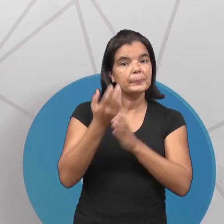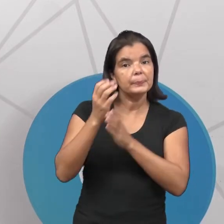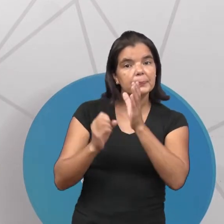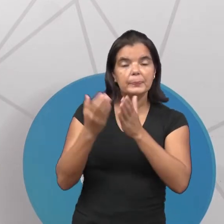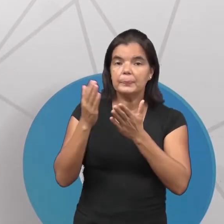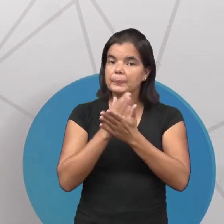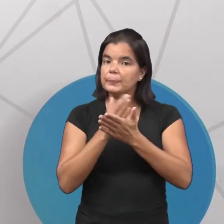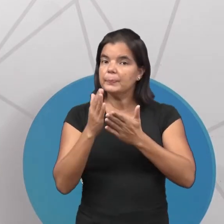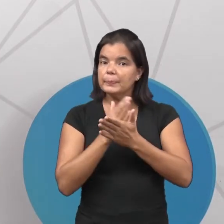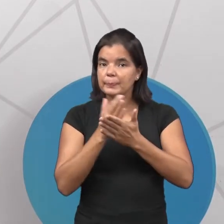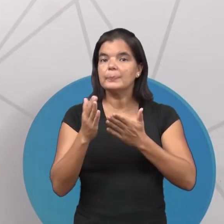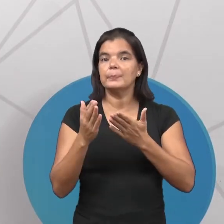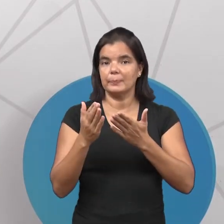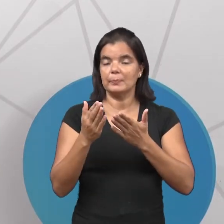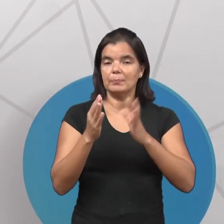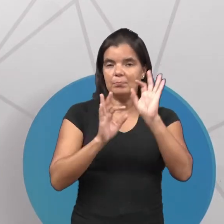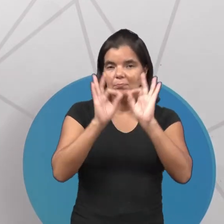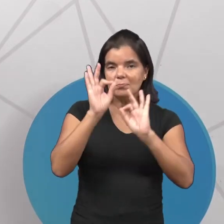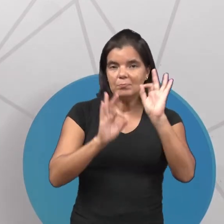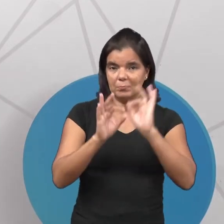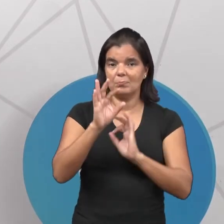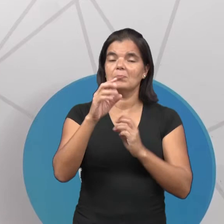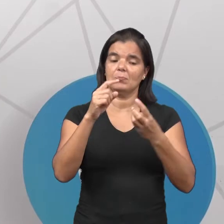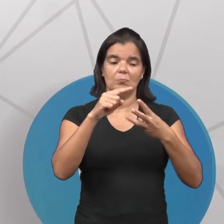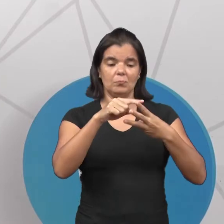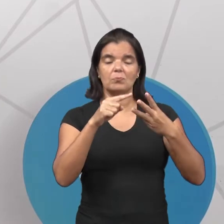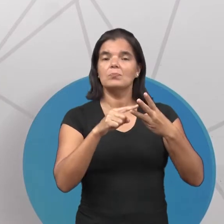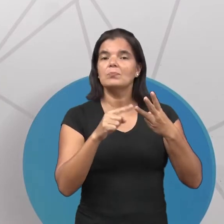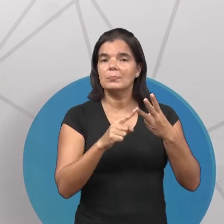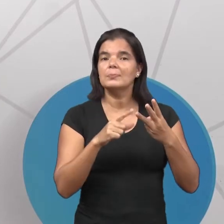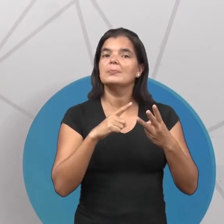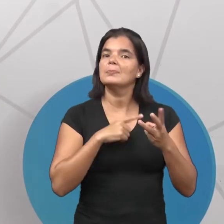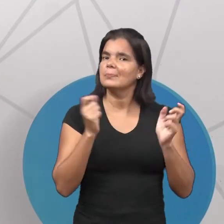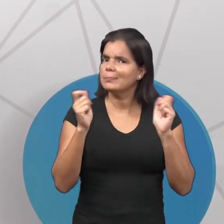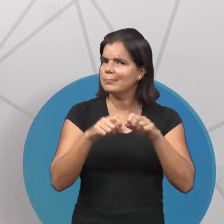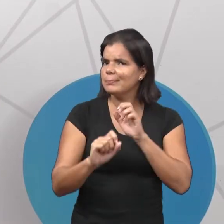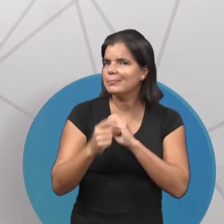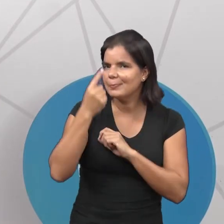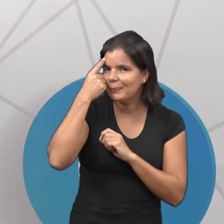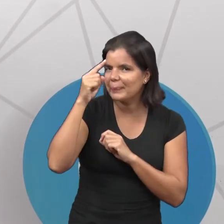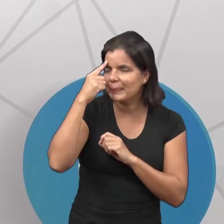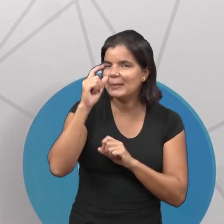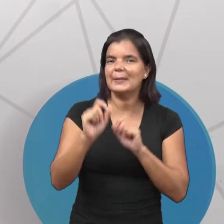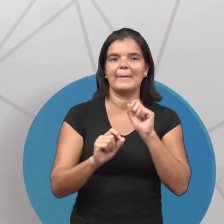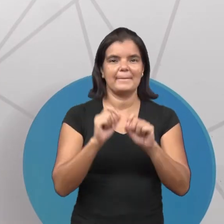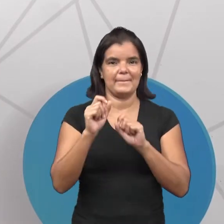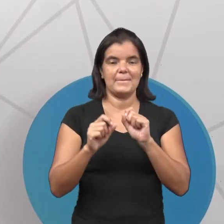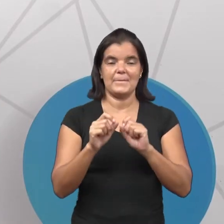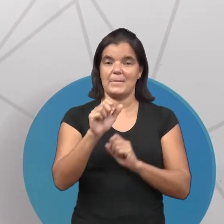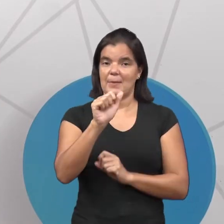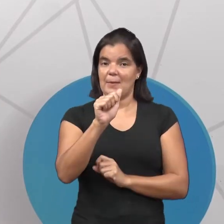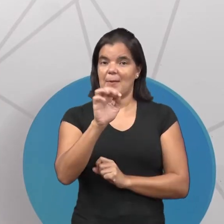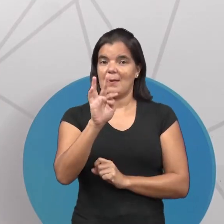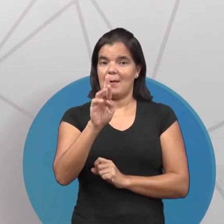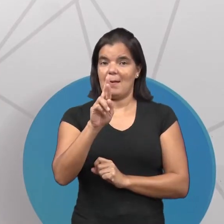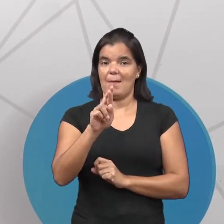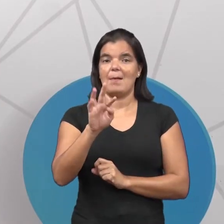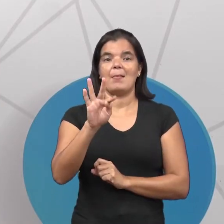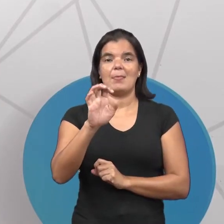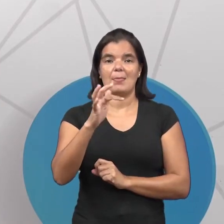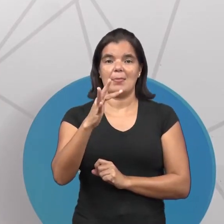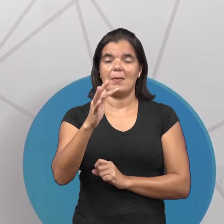criadas algumas obras de artes tridimensionais, elas foram criadas como artefatos para